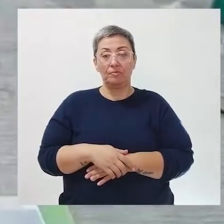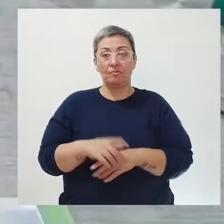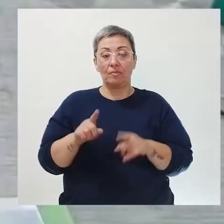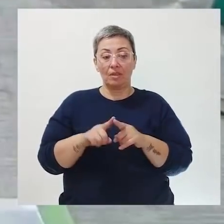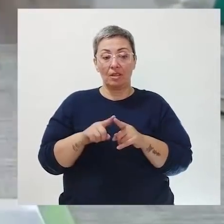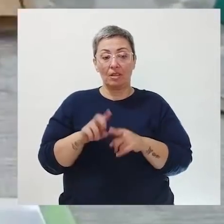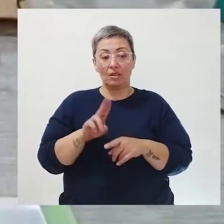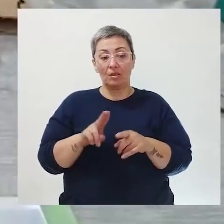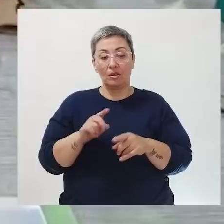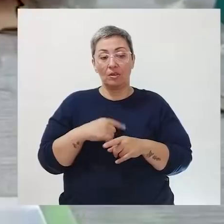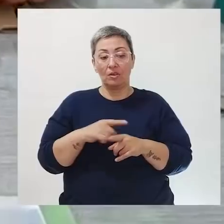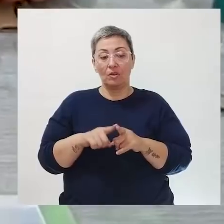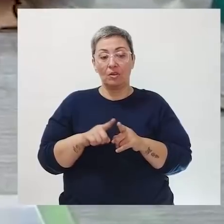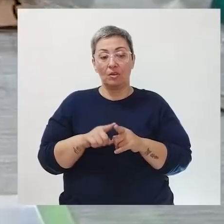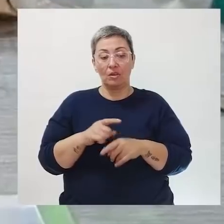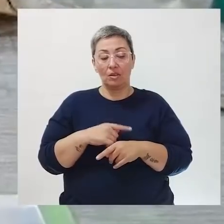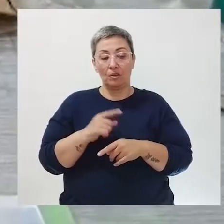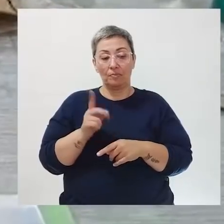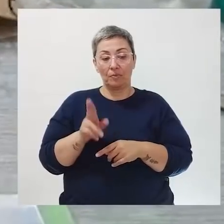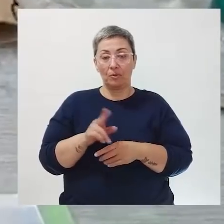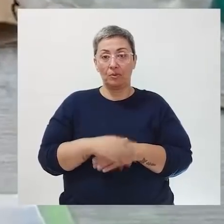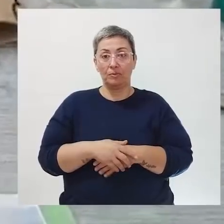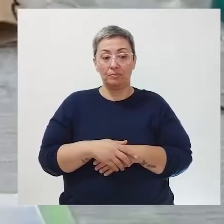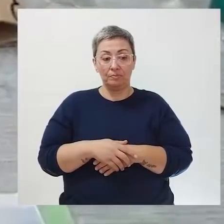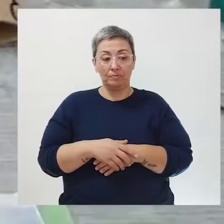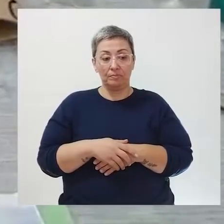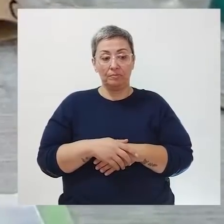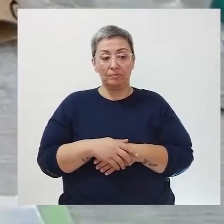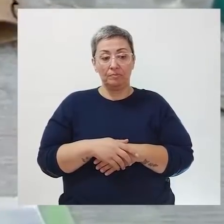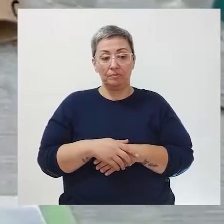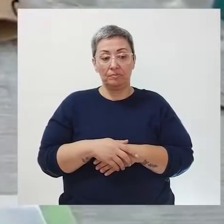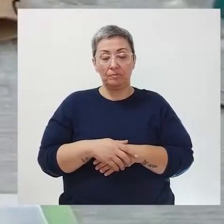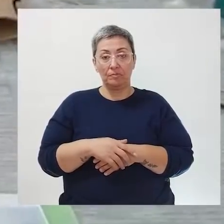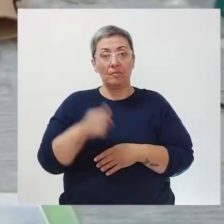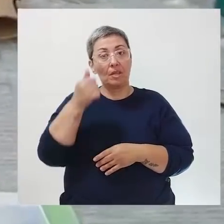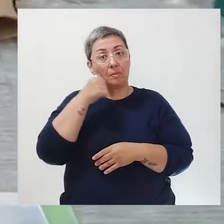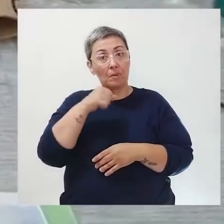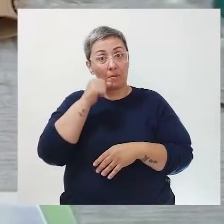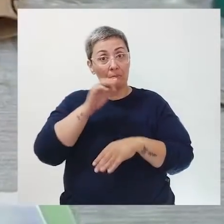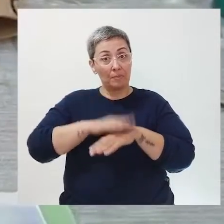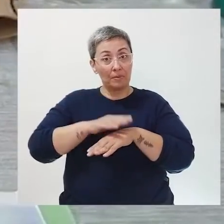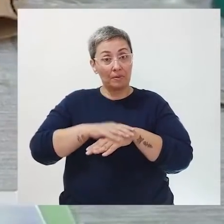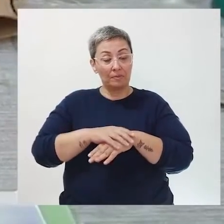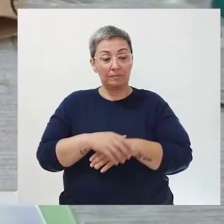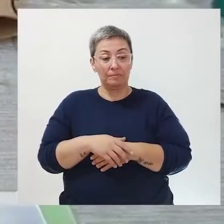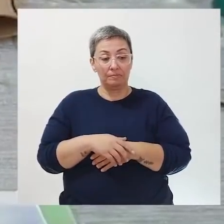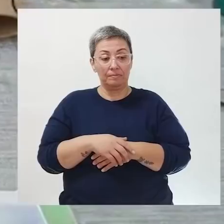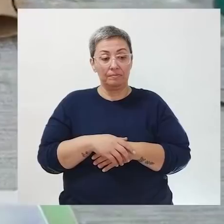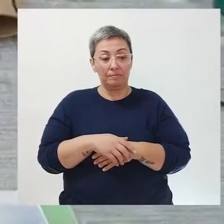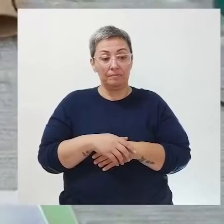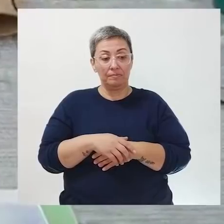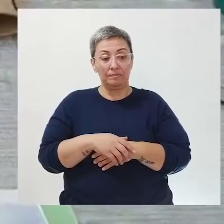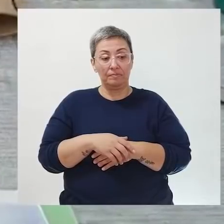nós vamos fazer assim, ó. Então, olha, a mamãe vai fazer